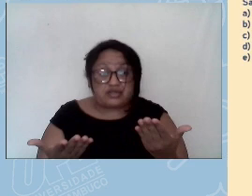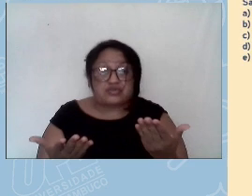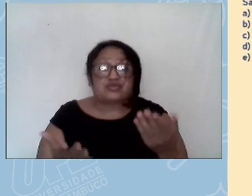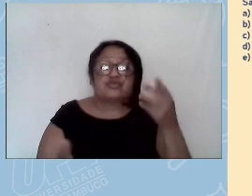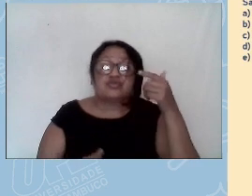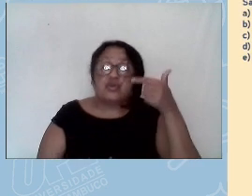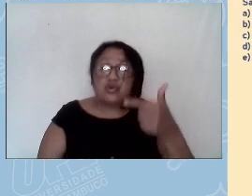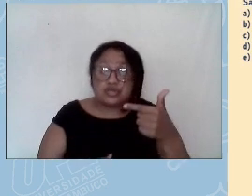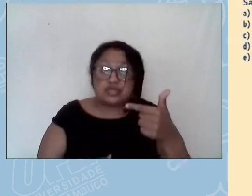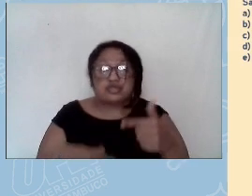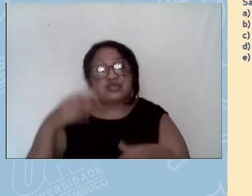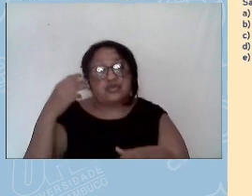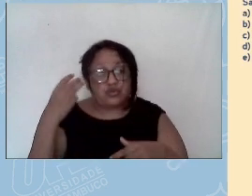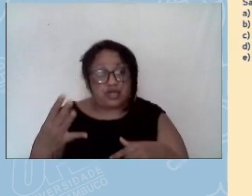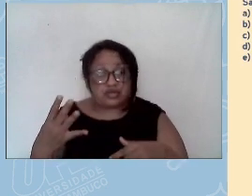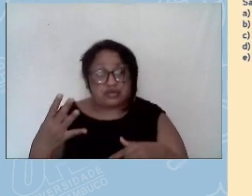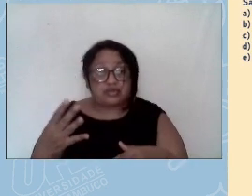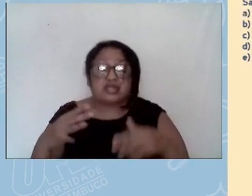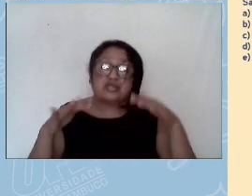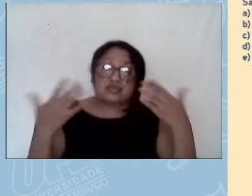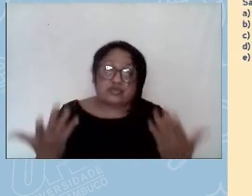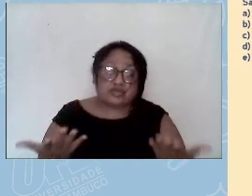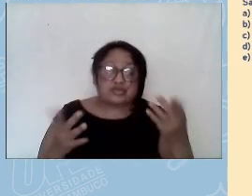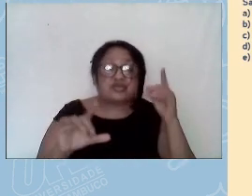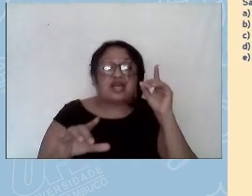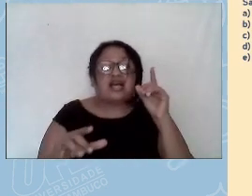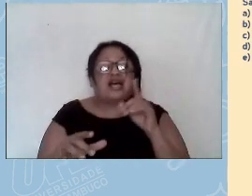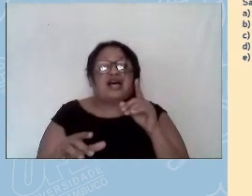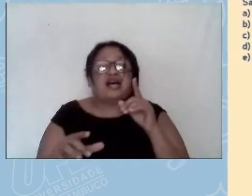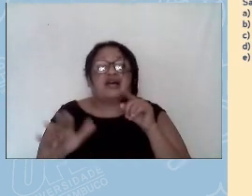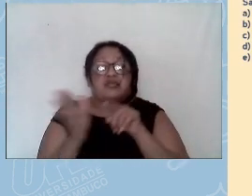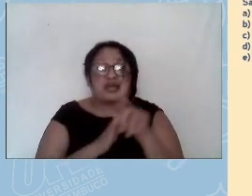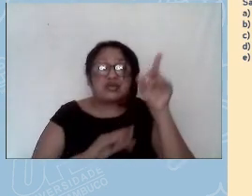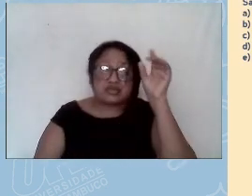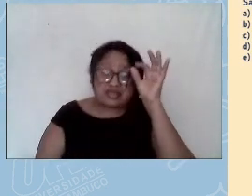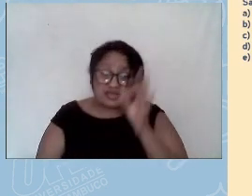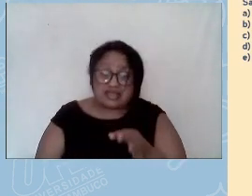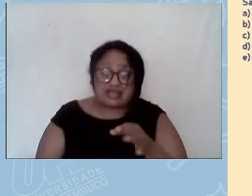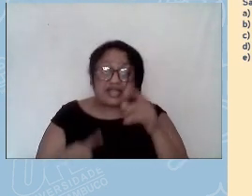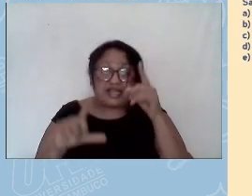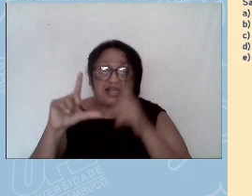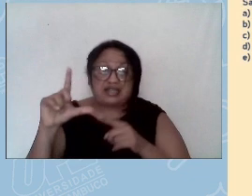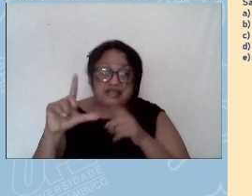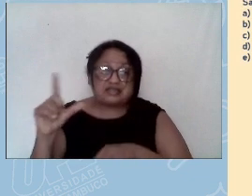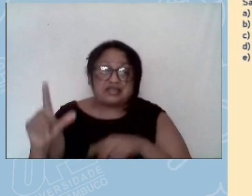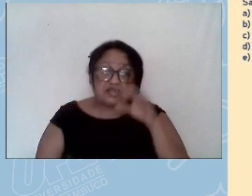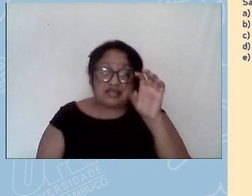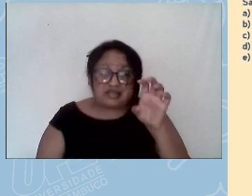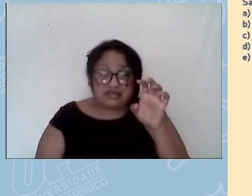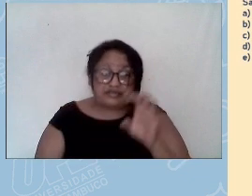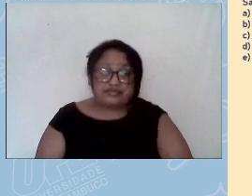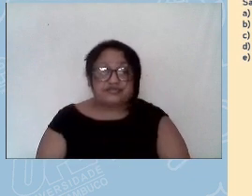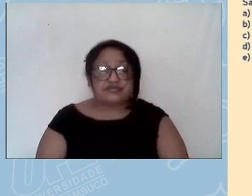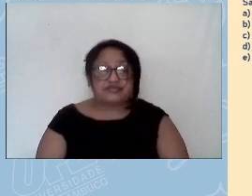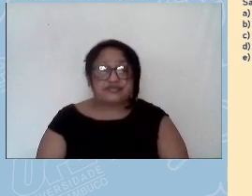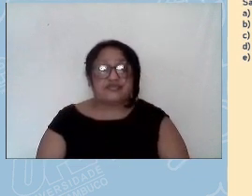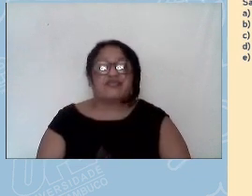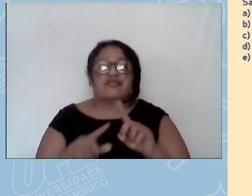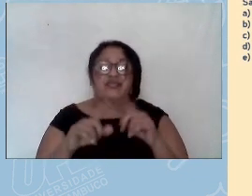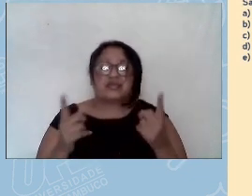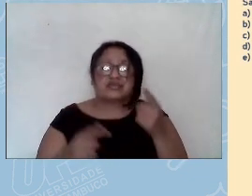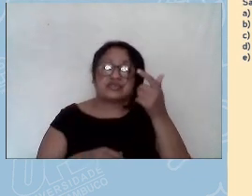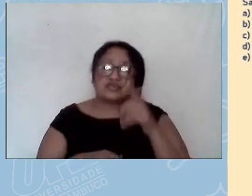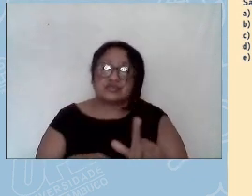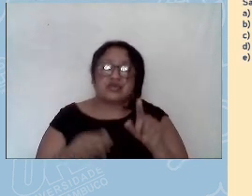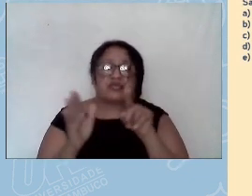e 4 com isso a alternativa correta é a alternativa E então mais uma vez é